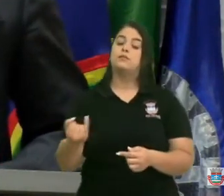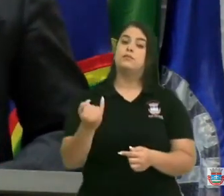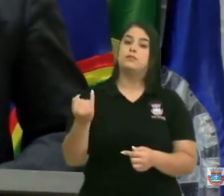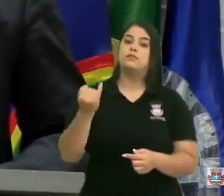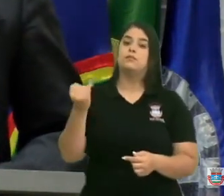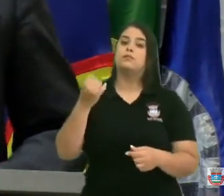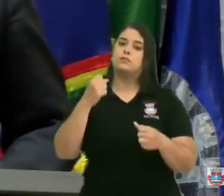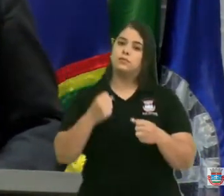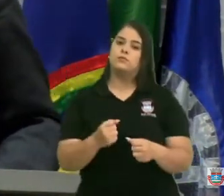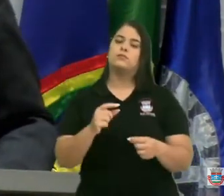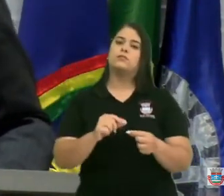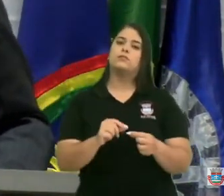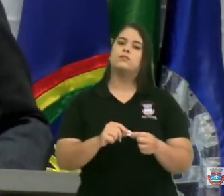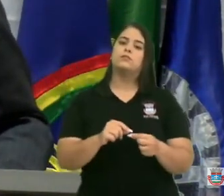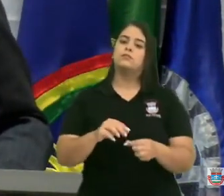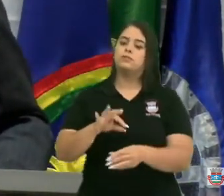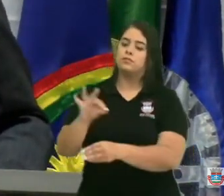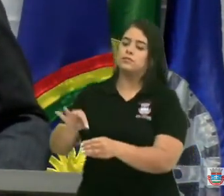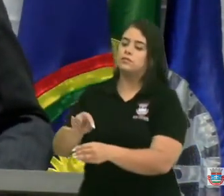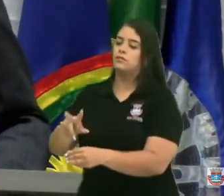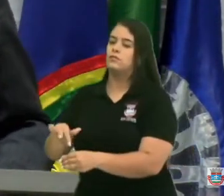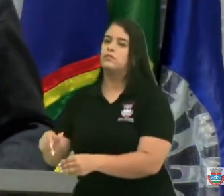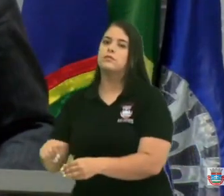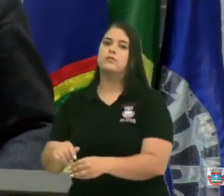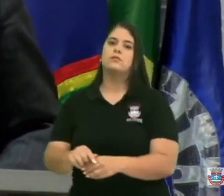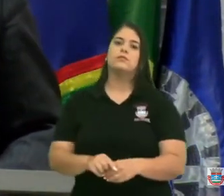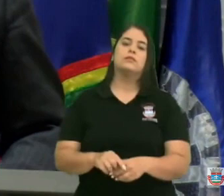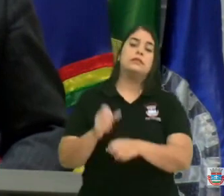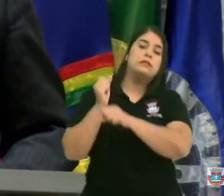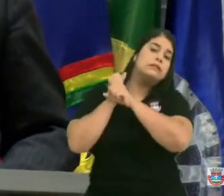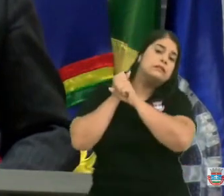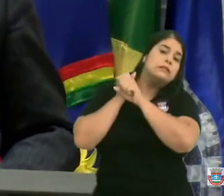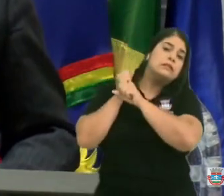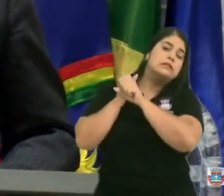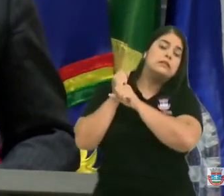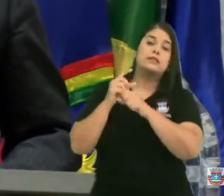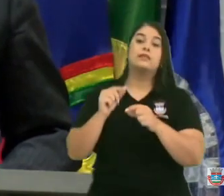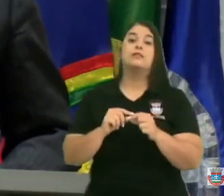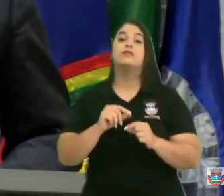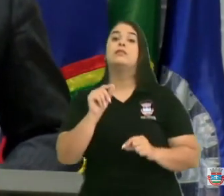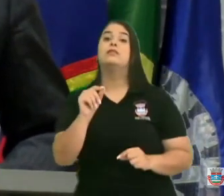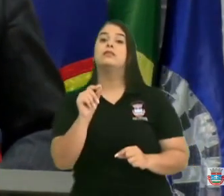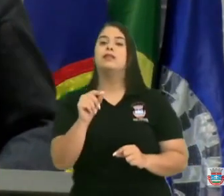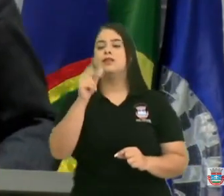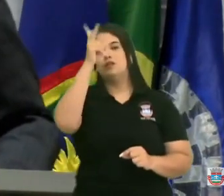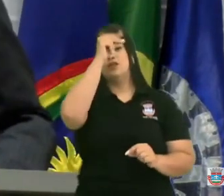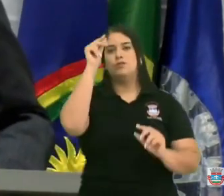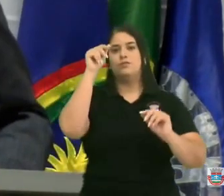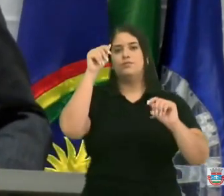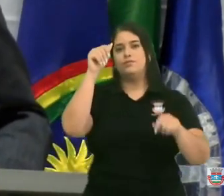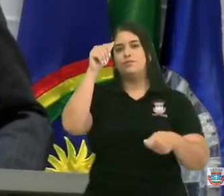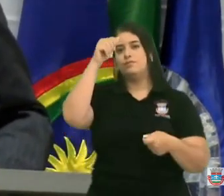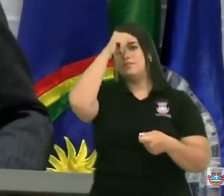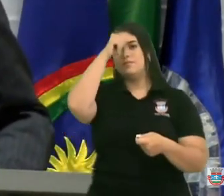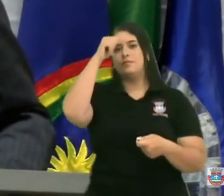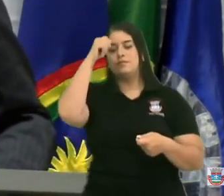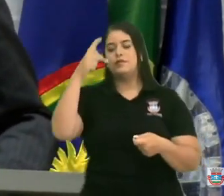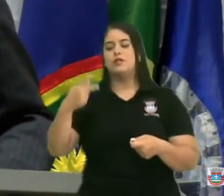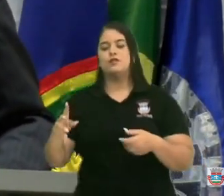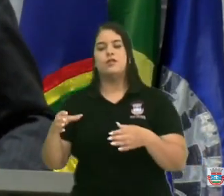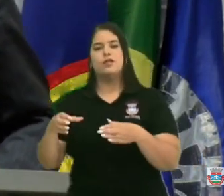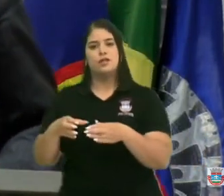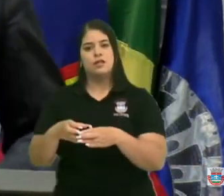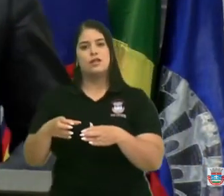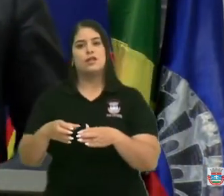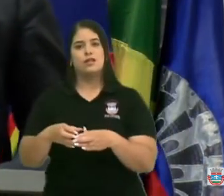podia ser feito pela vila nesses últimos anos, quem fez foi o prefeito Alexandre Batité e a sua equipe, a